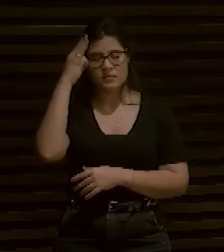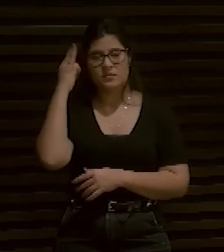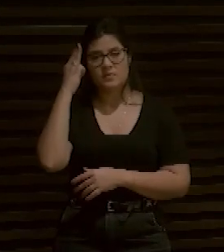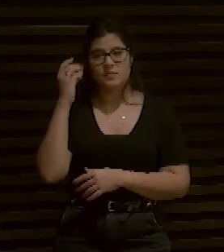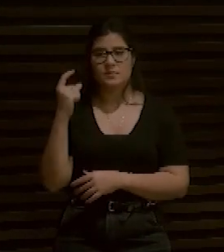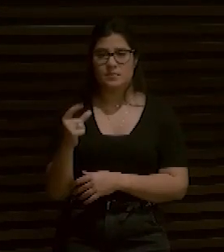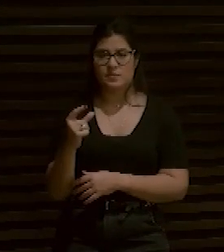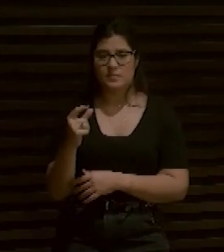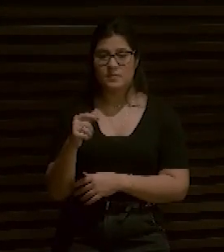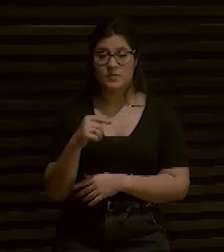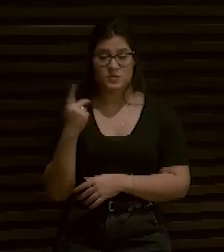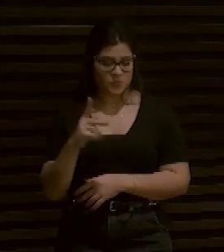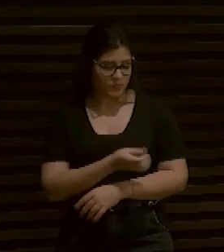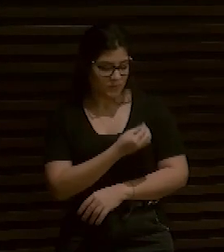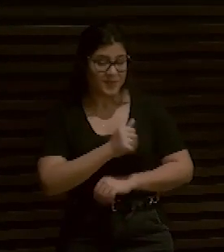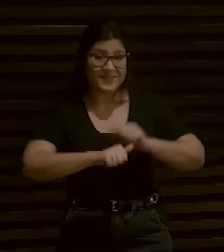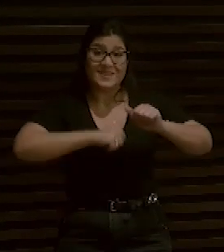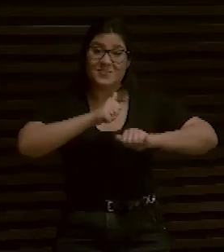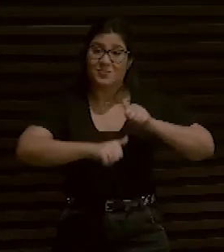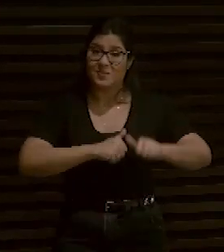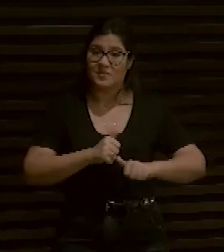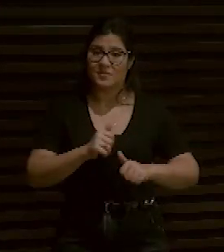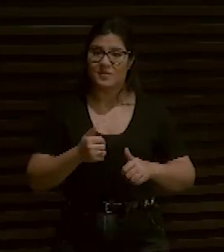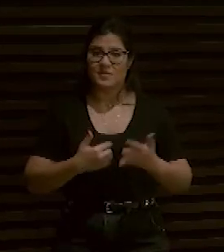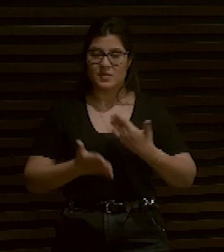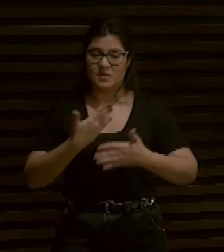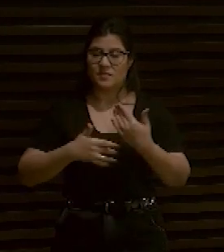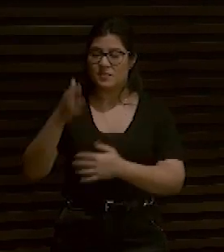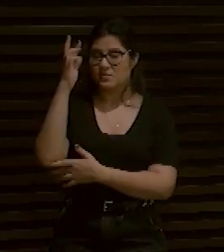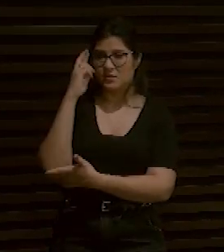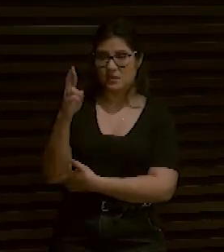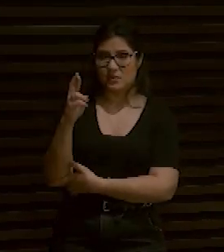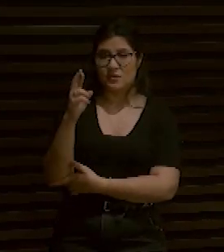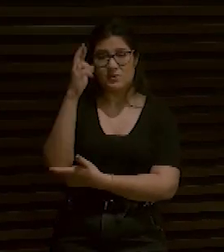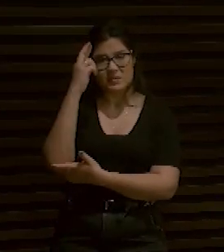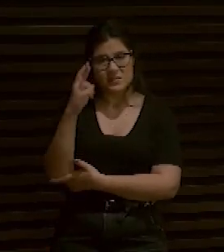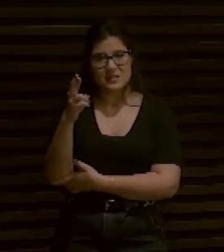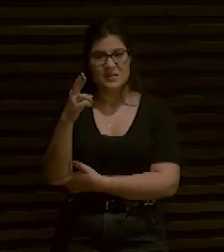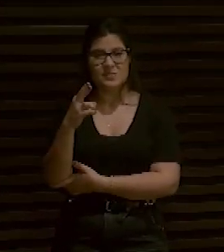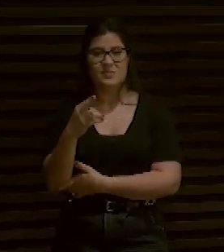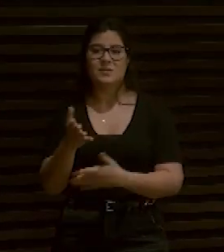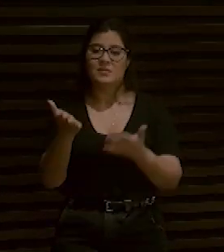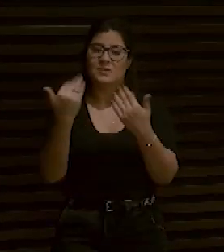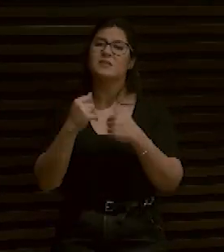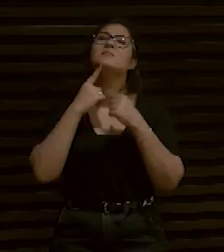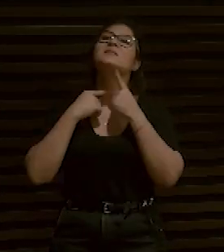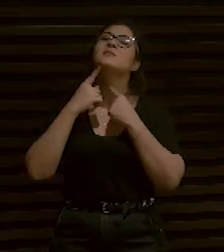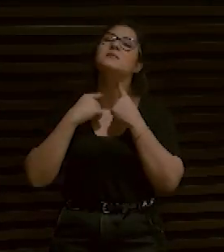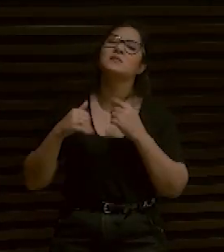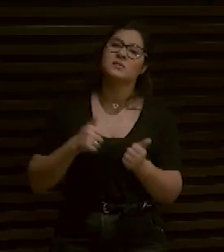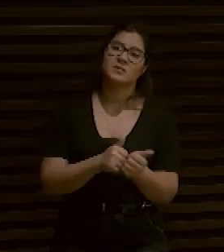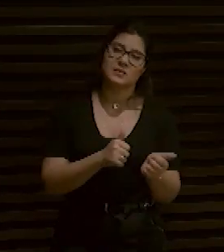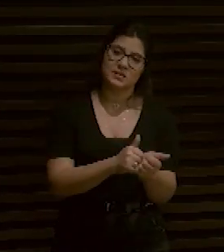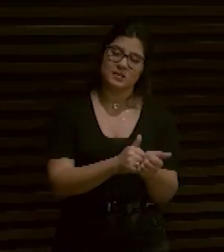sendo transformada pelo Senhor. É o Senhor que vai te colocar o desejo para segui-lo.